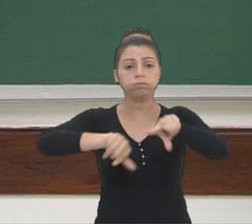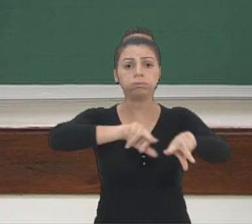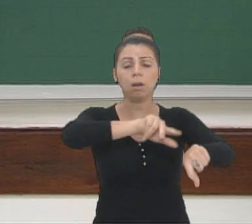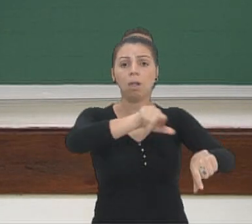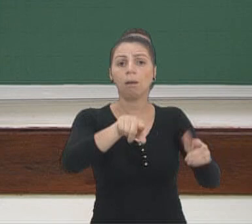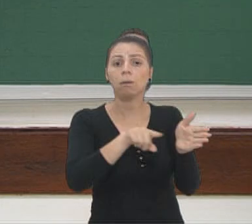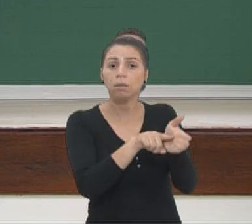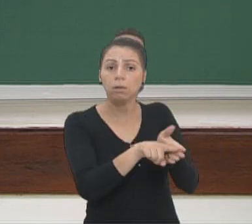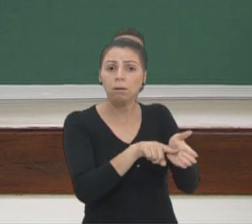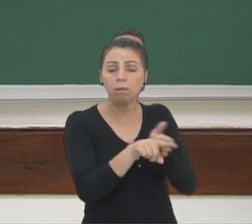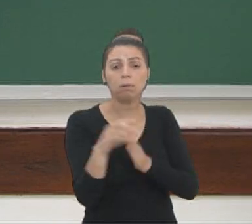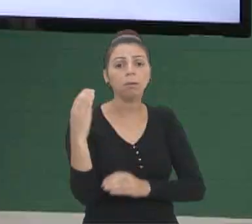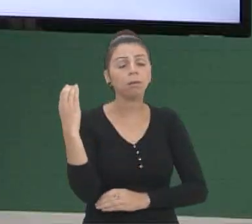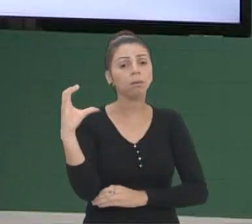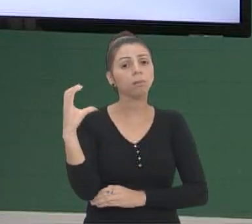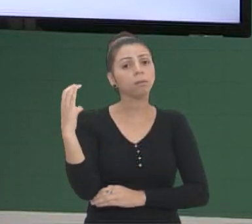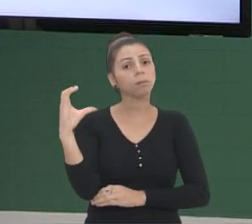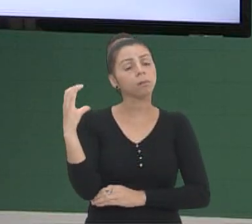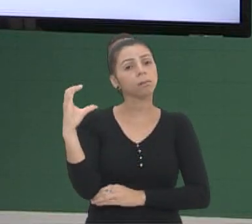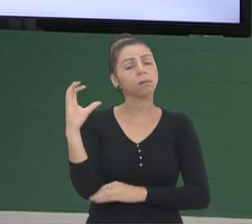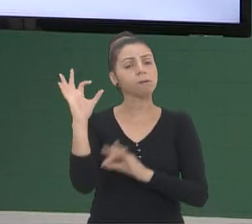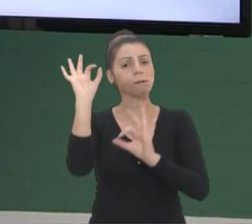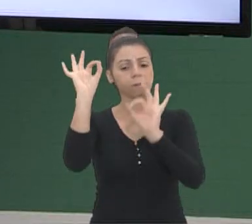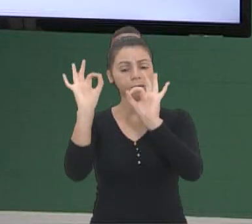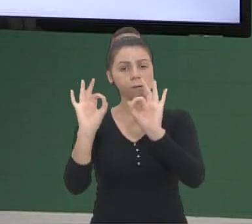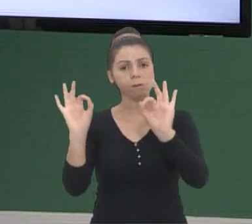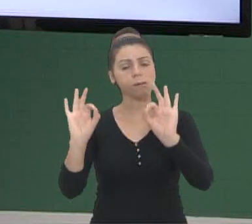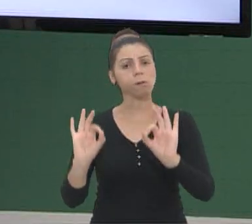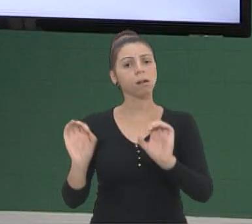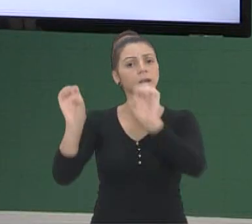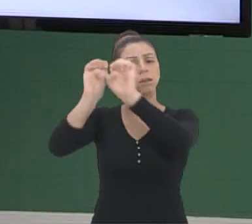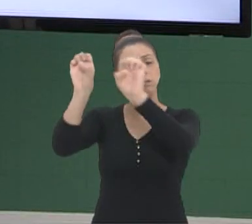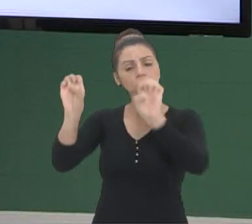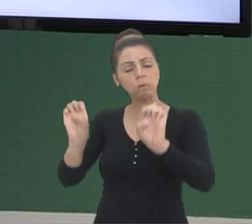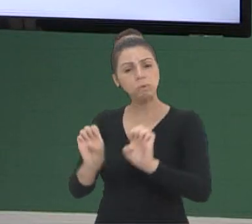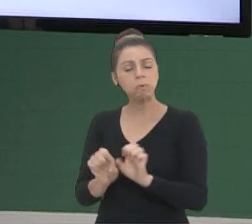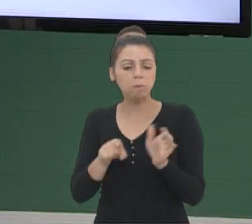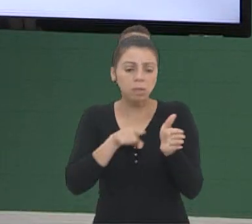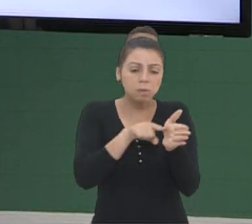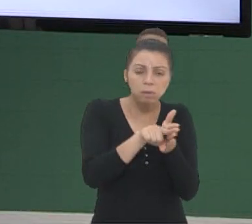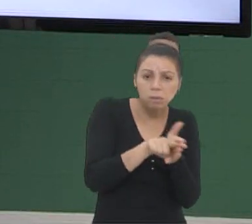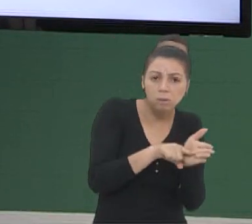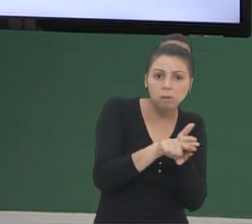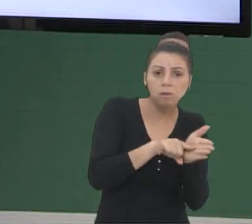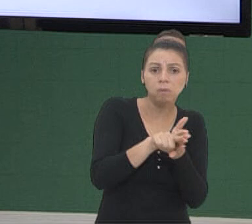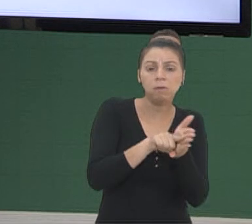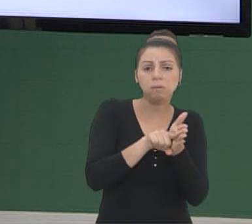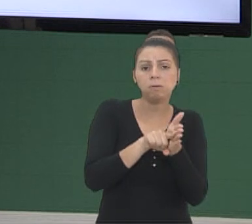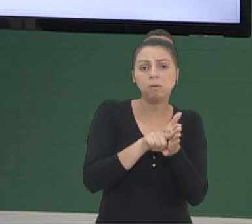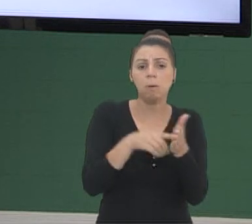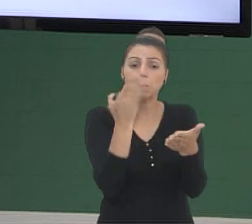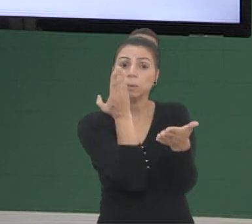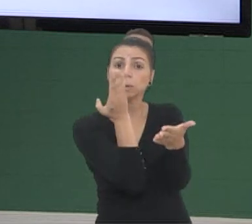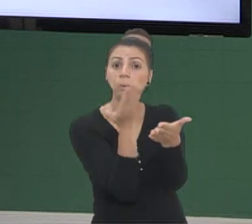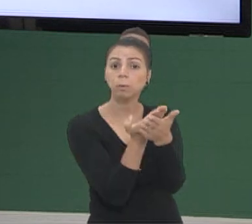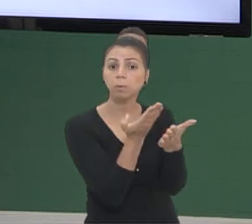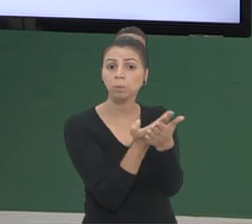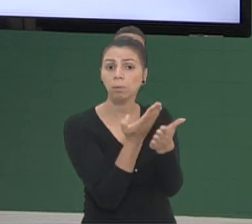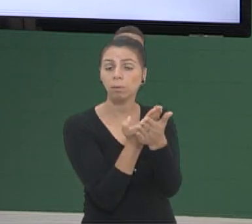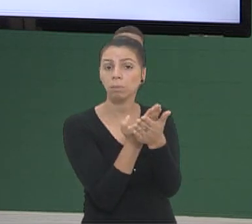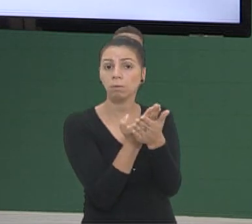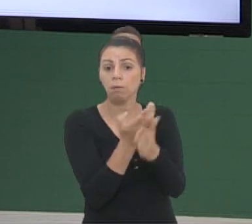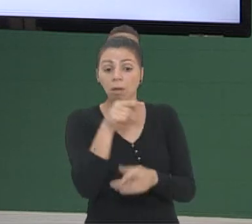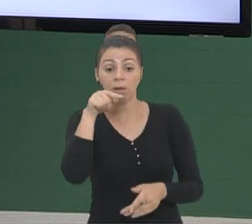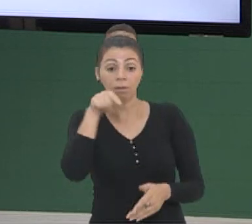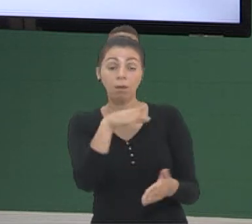produzem conhecimento sistematizado no sentido de que são pesquisas, no sentido de que são estudos. E